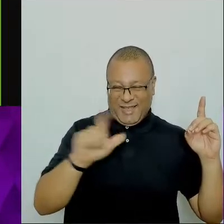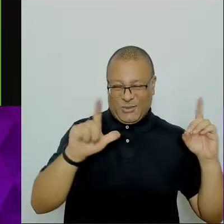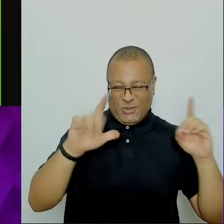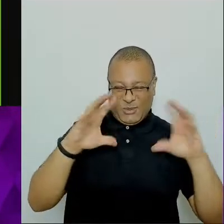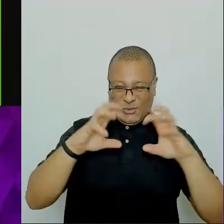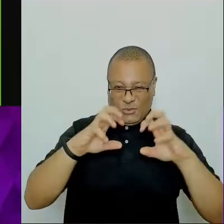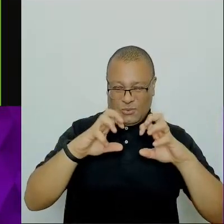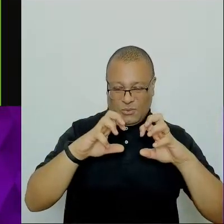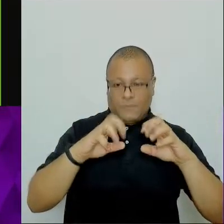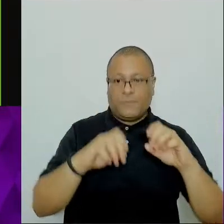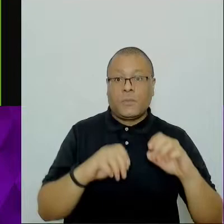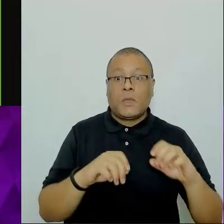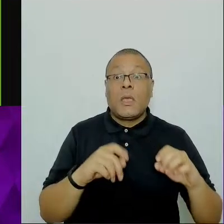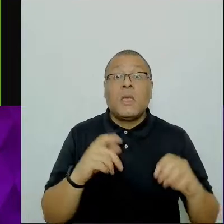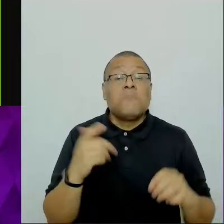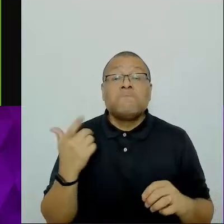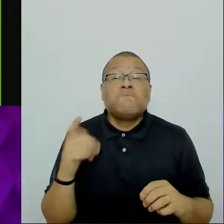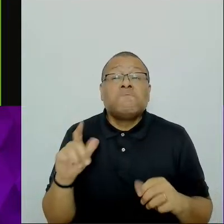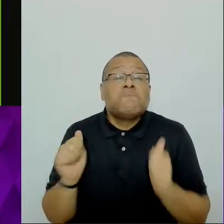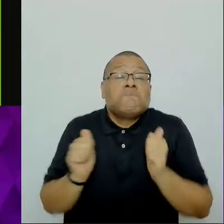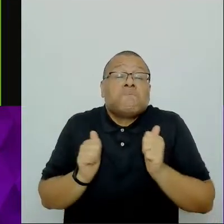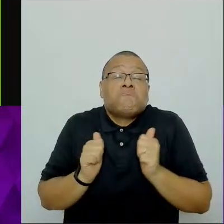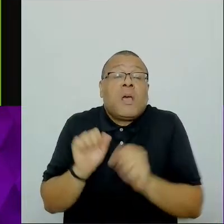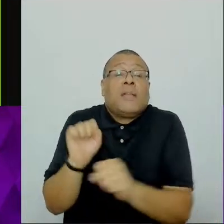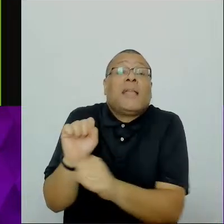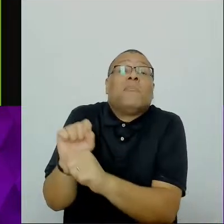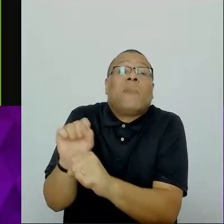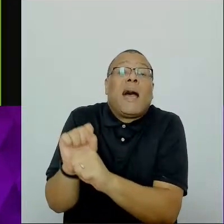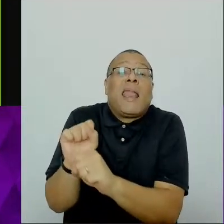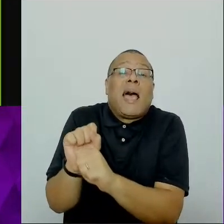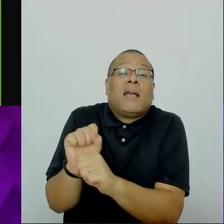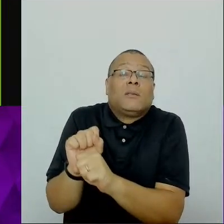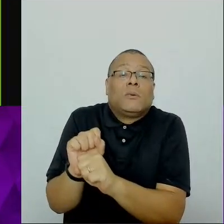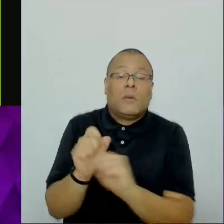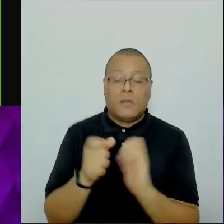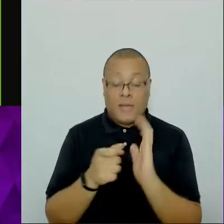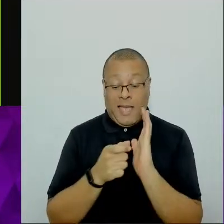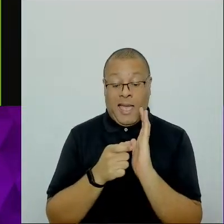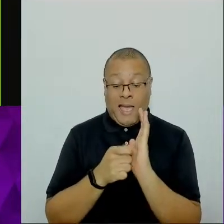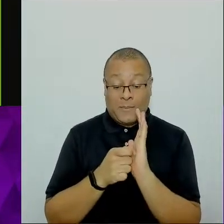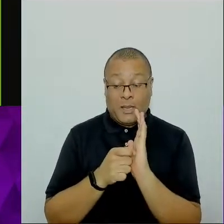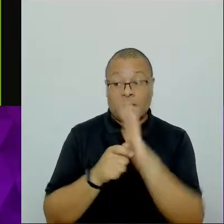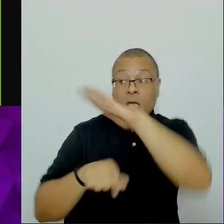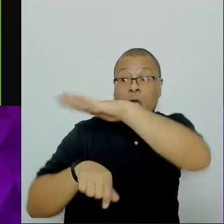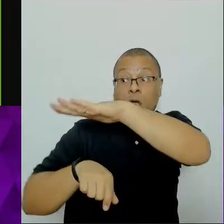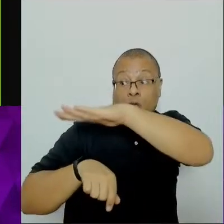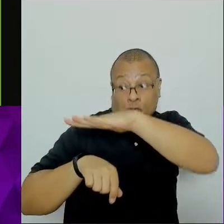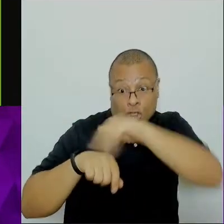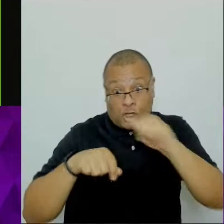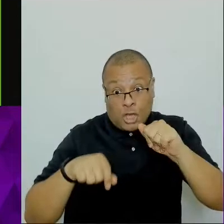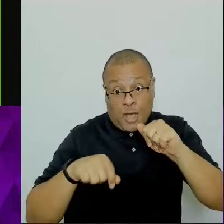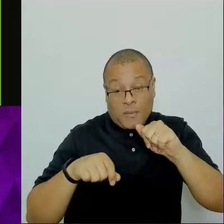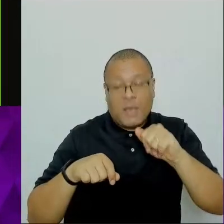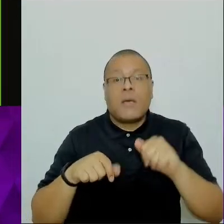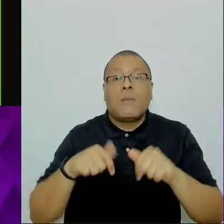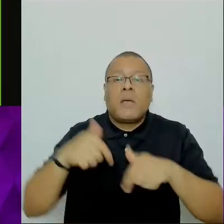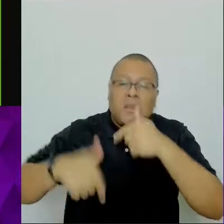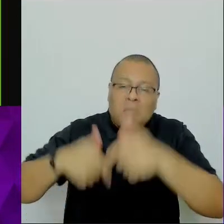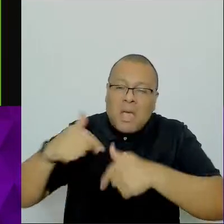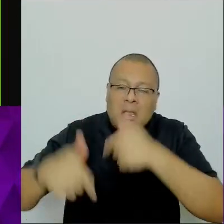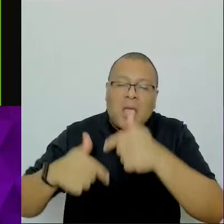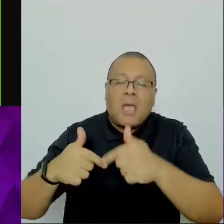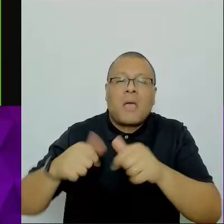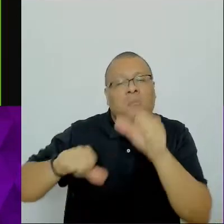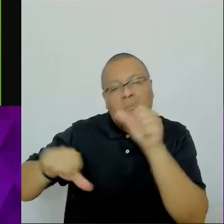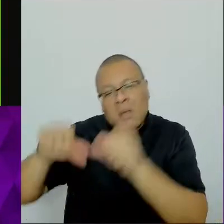ou seja, eles não têm nenhuma iniciativa. É a nossa aplicação que vai chamar eles para exercer qualquer tipo de